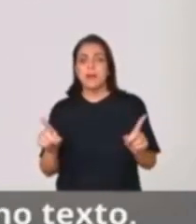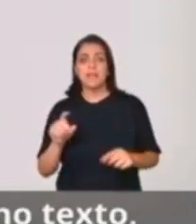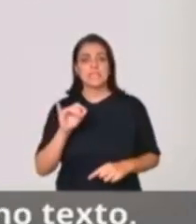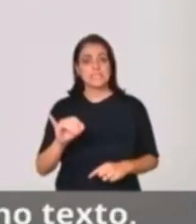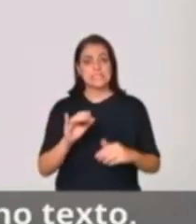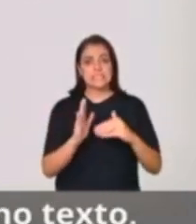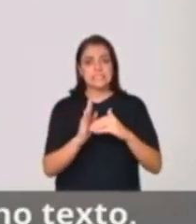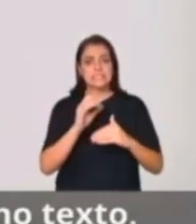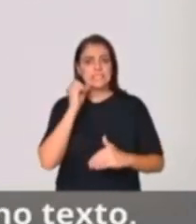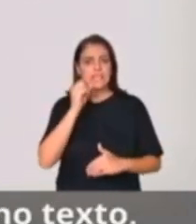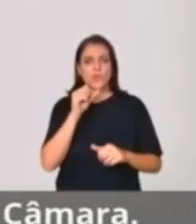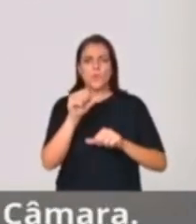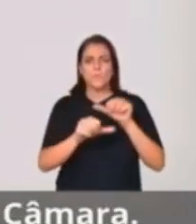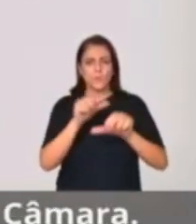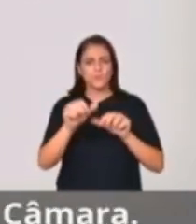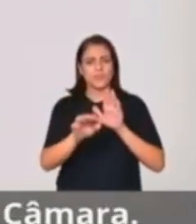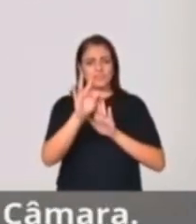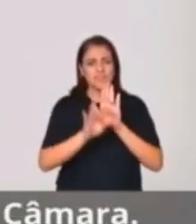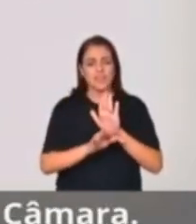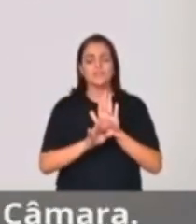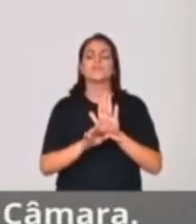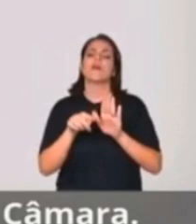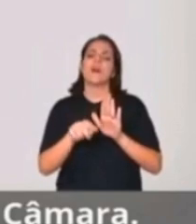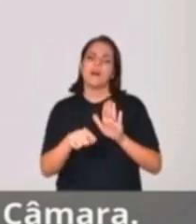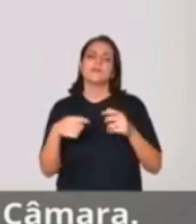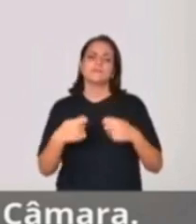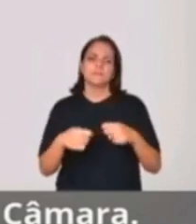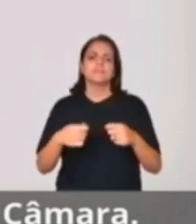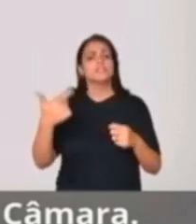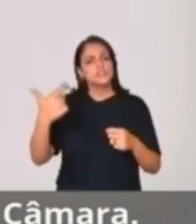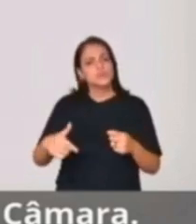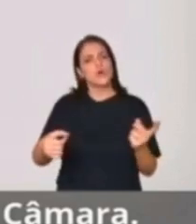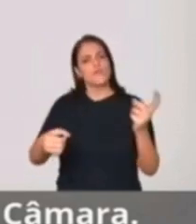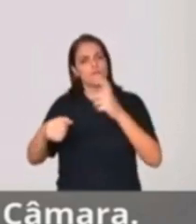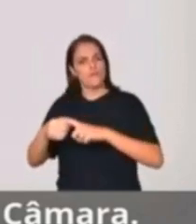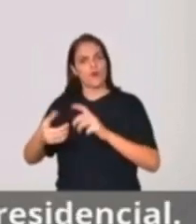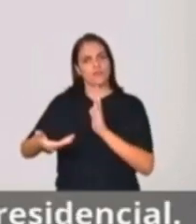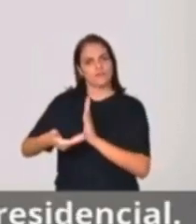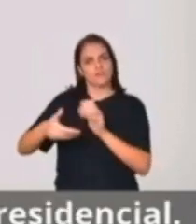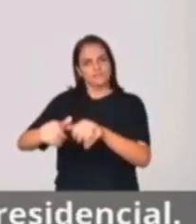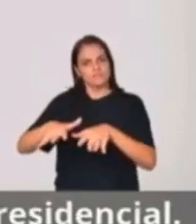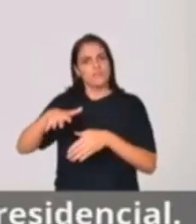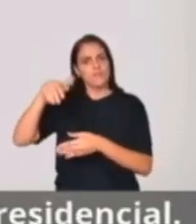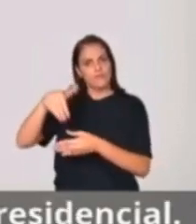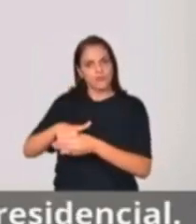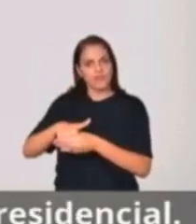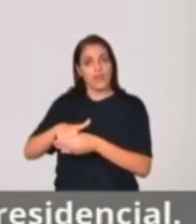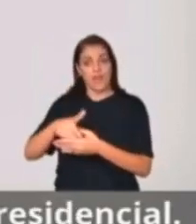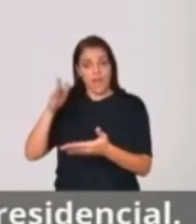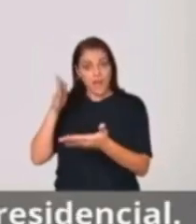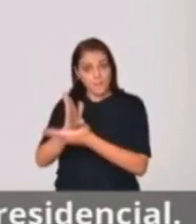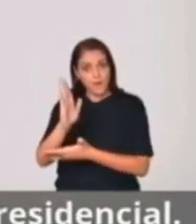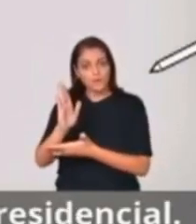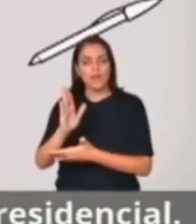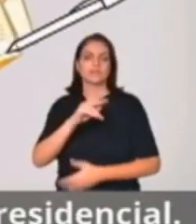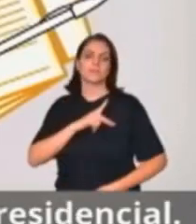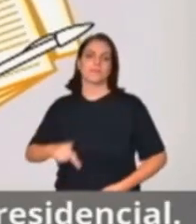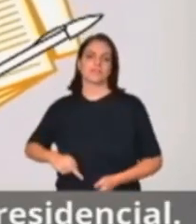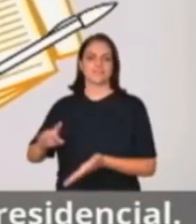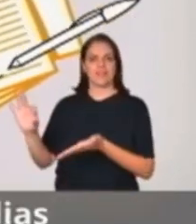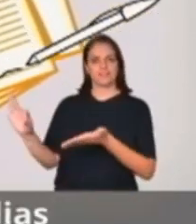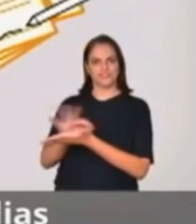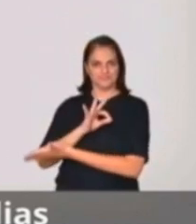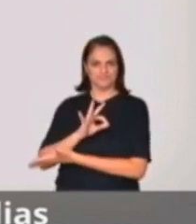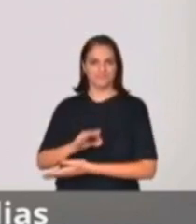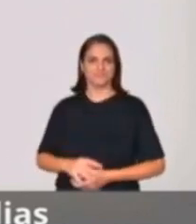os senadores fizerem alguma mudança no texto da MP precisa ser votada mais uma vez pela câmera depois de aprovada ela segue para